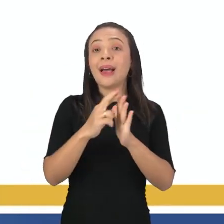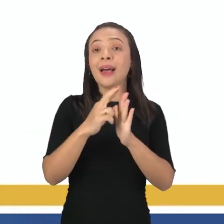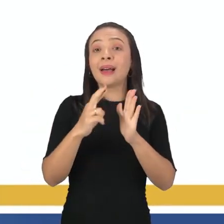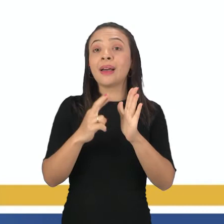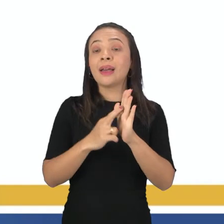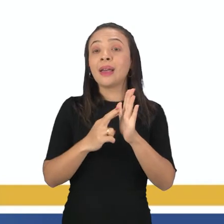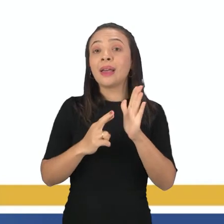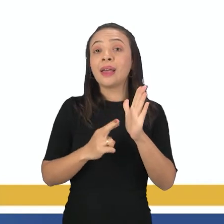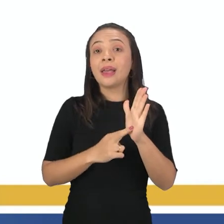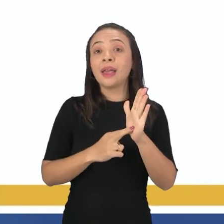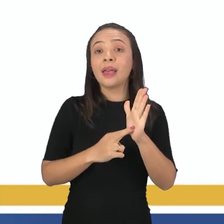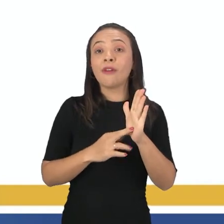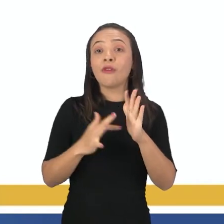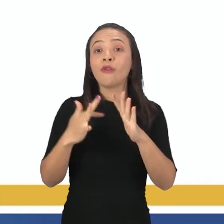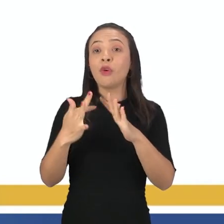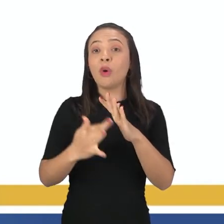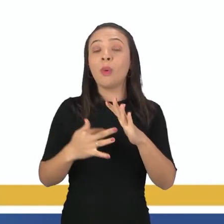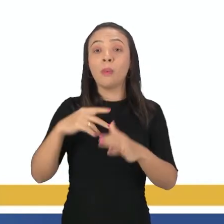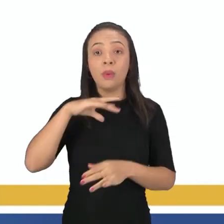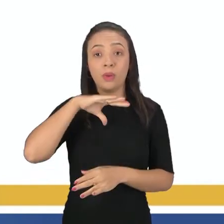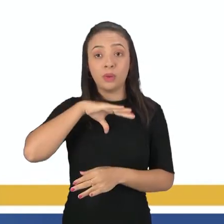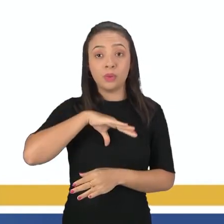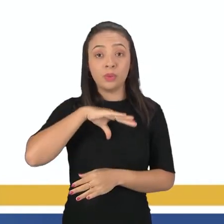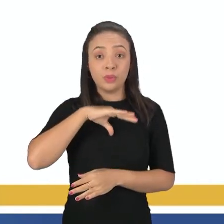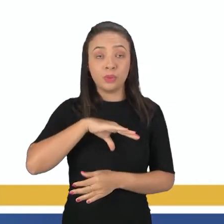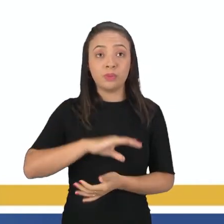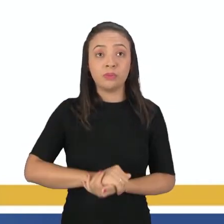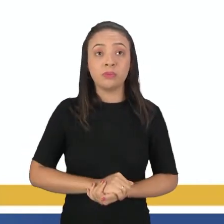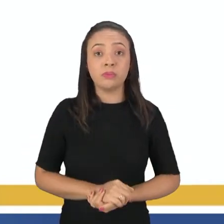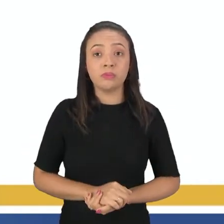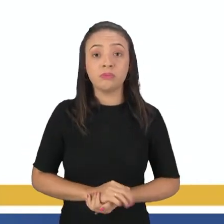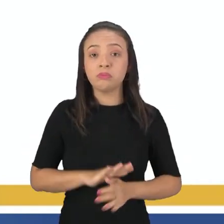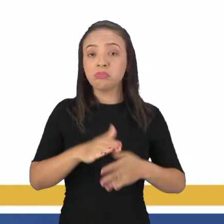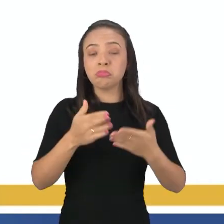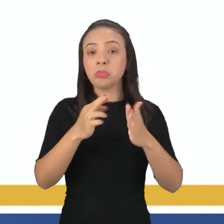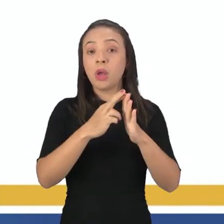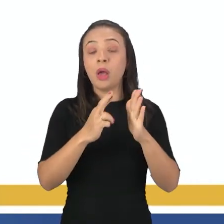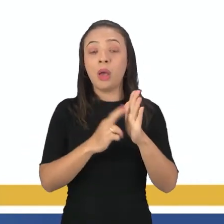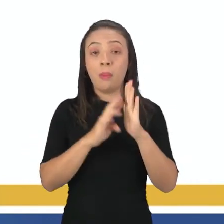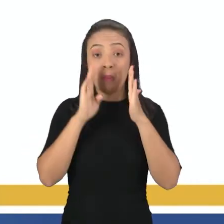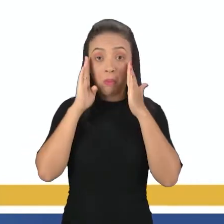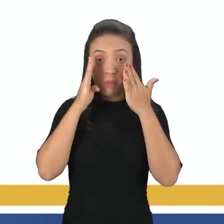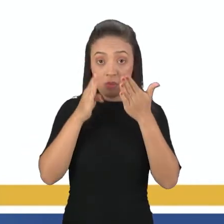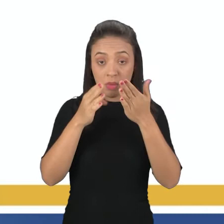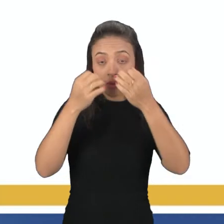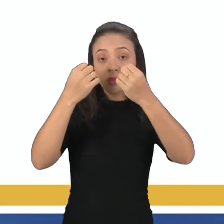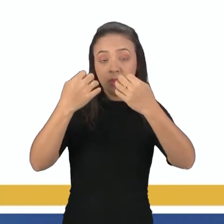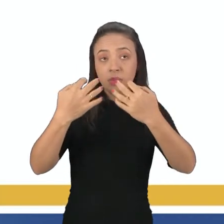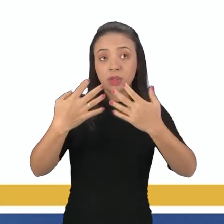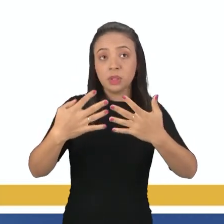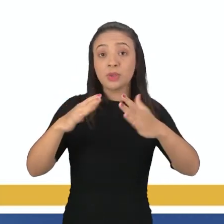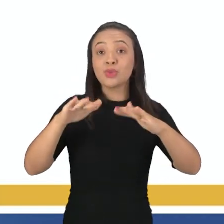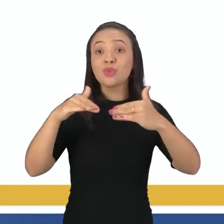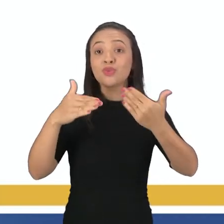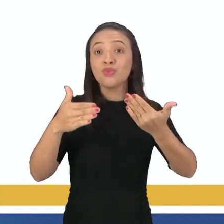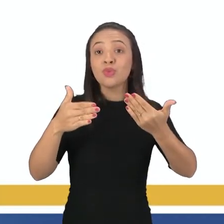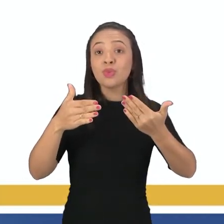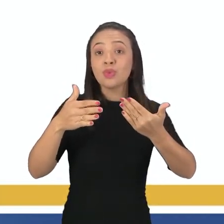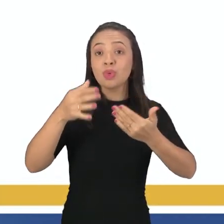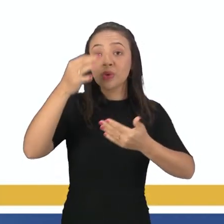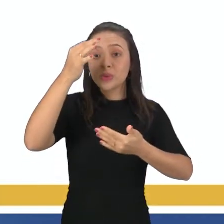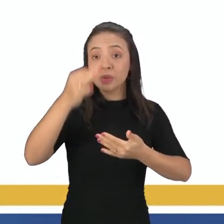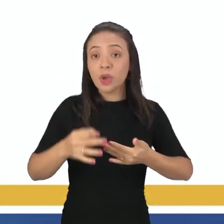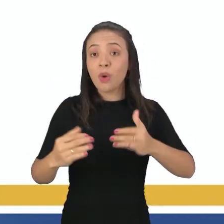portuguesa? Visualizem qual das regras específicas que eu falei, dessas sentenças aí, qual está